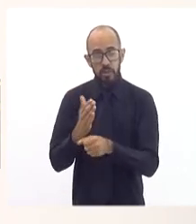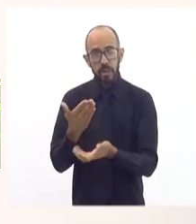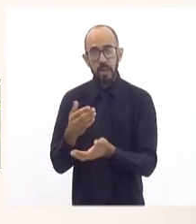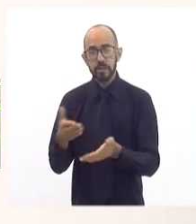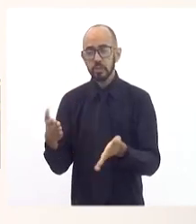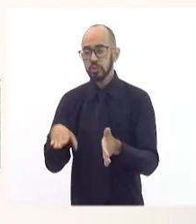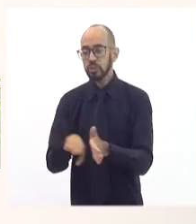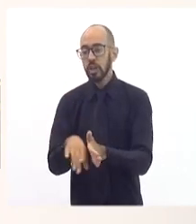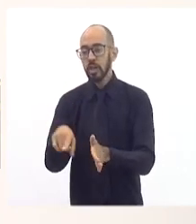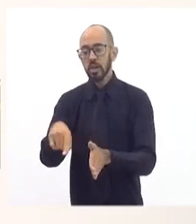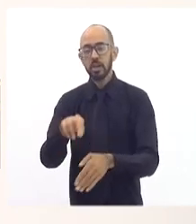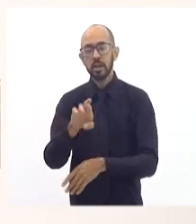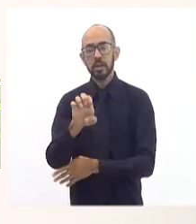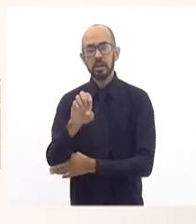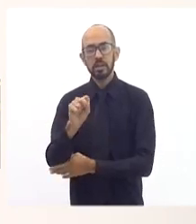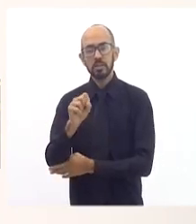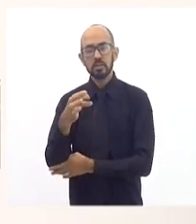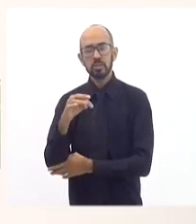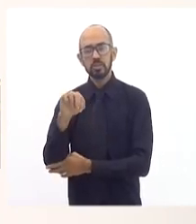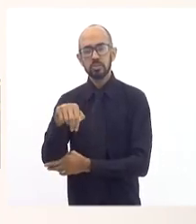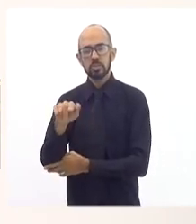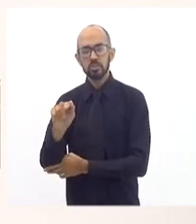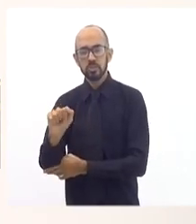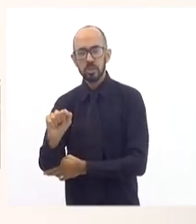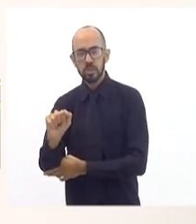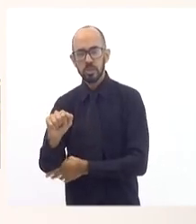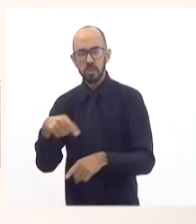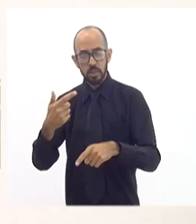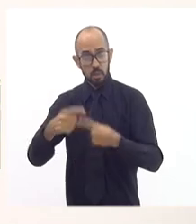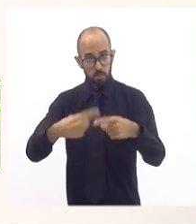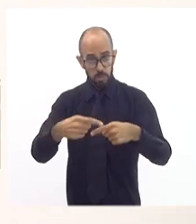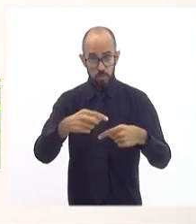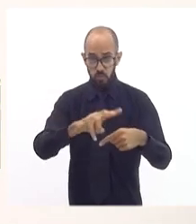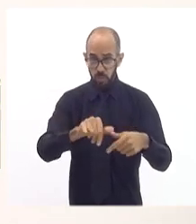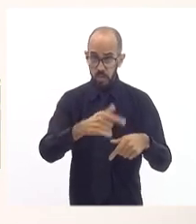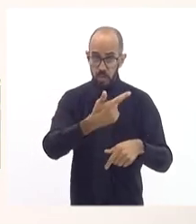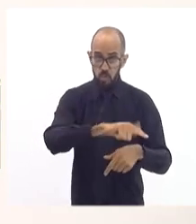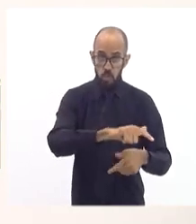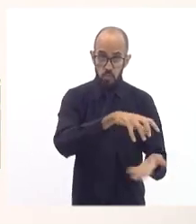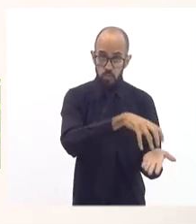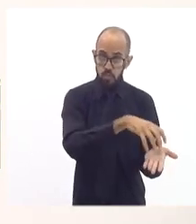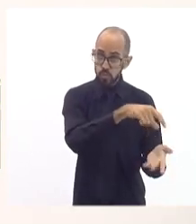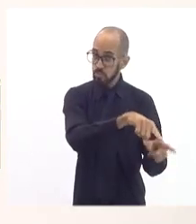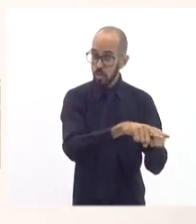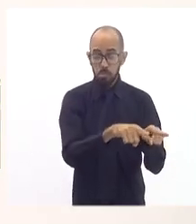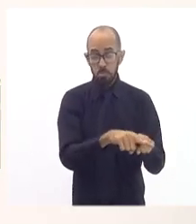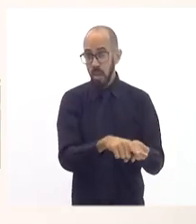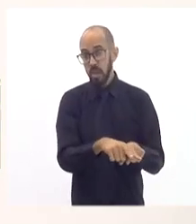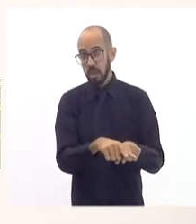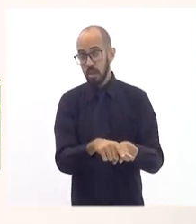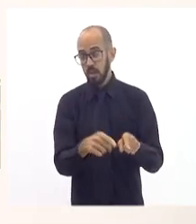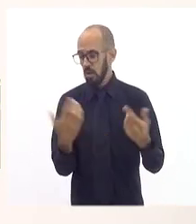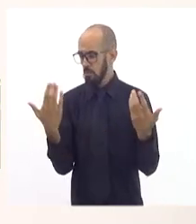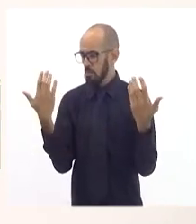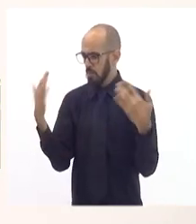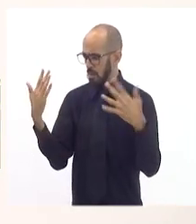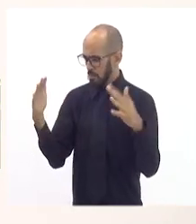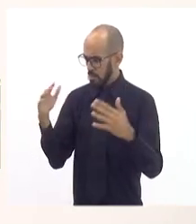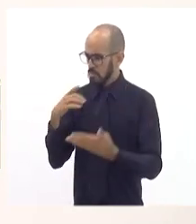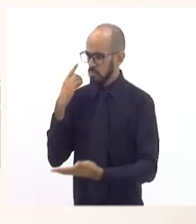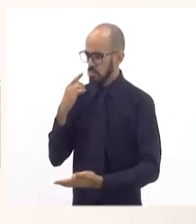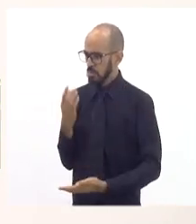e daqui a pouco vai chegar em outras áreas bom e ninguém discute isso então Deputado eu quero parabenizar